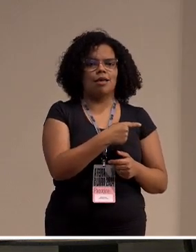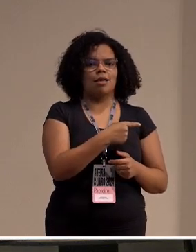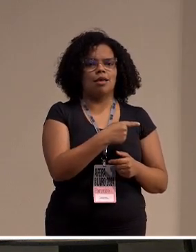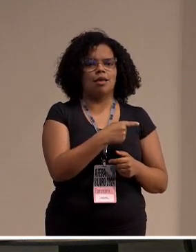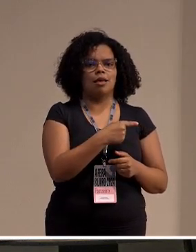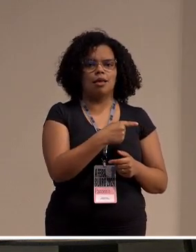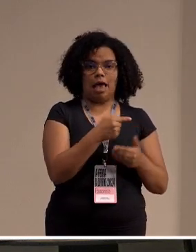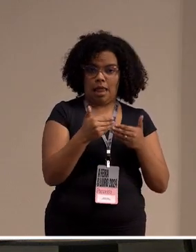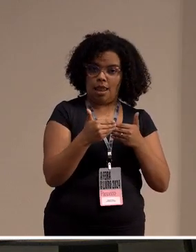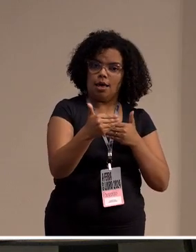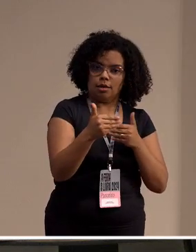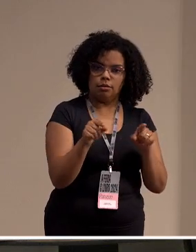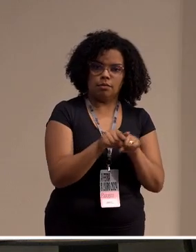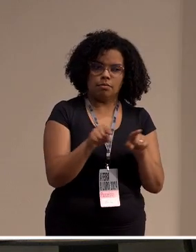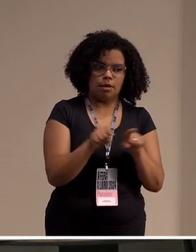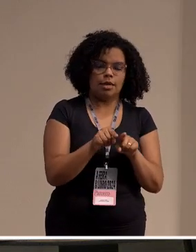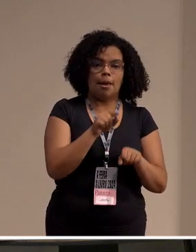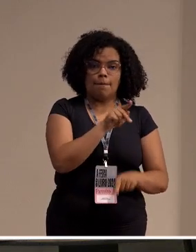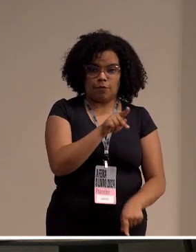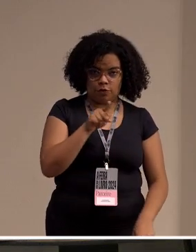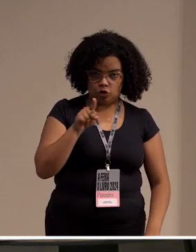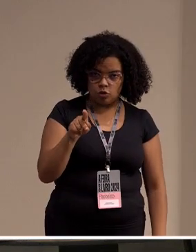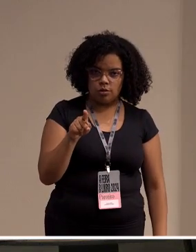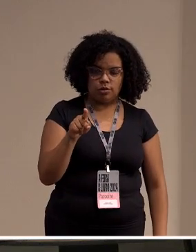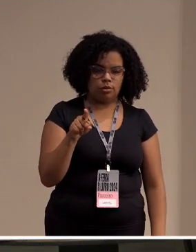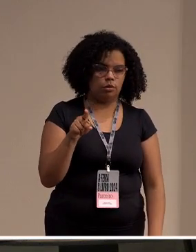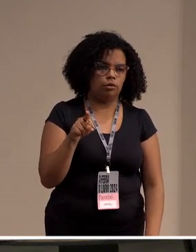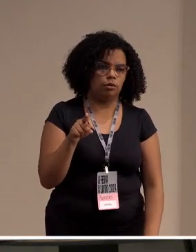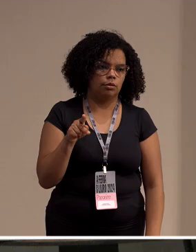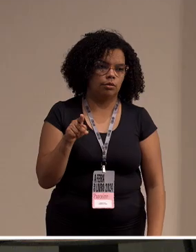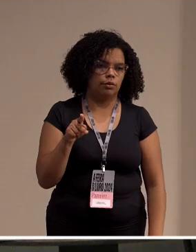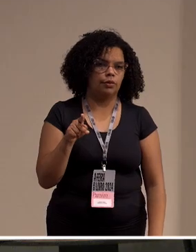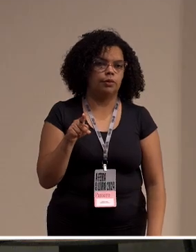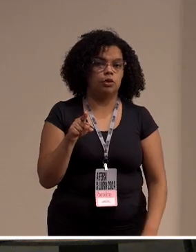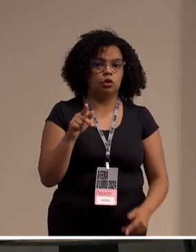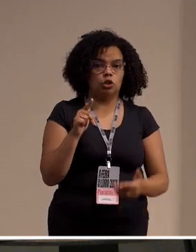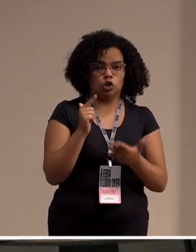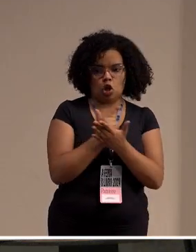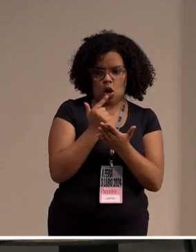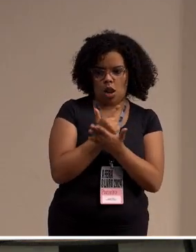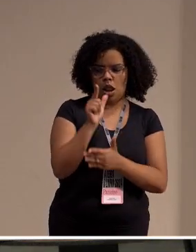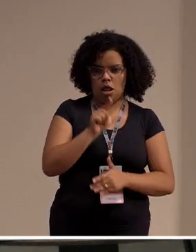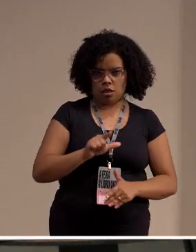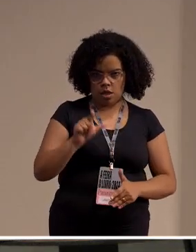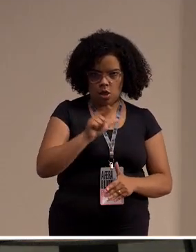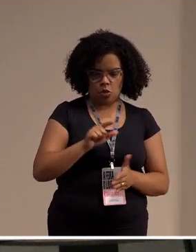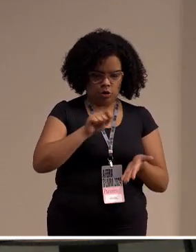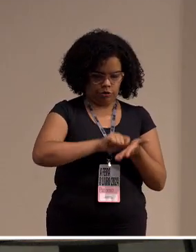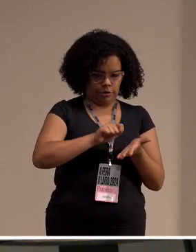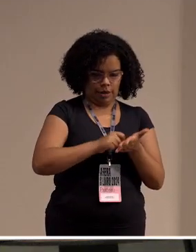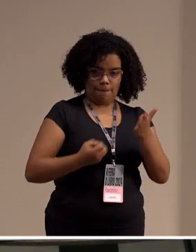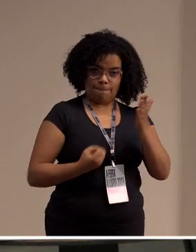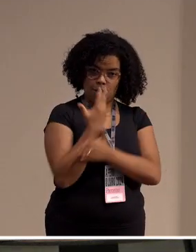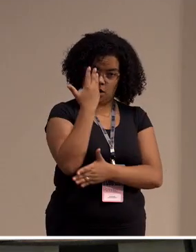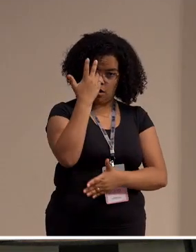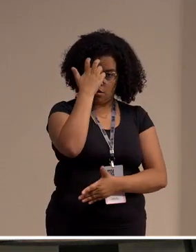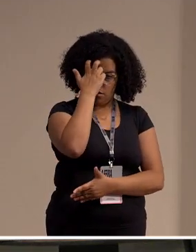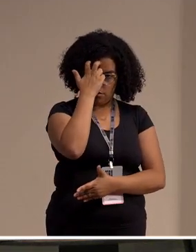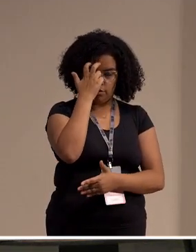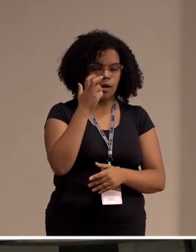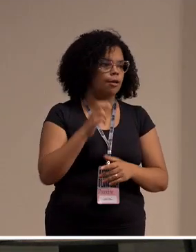você, além disso tudo, é professor de literatura, de escrita criativa, enfim,